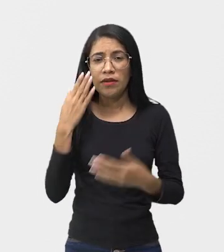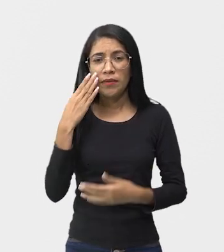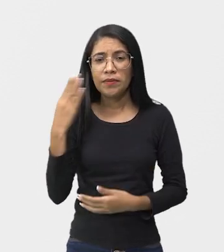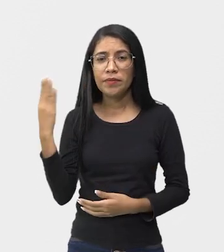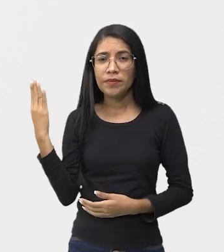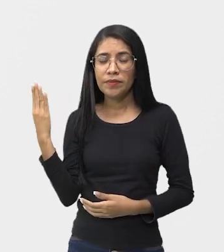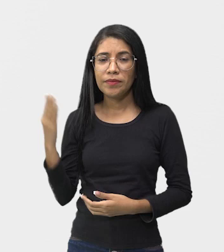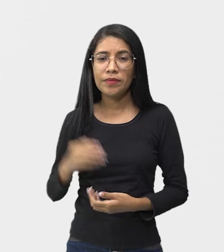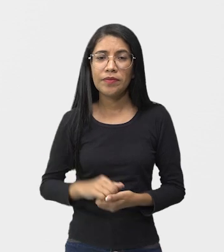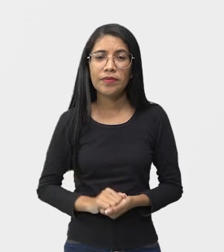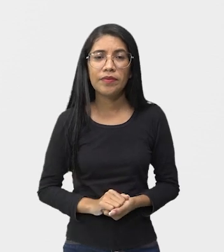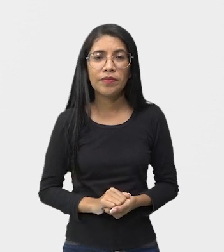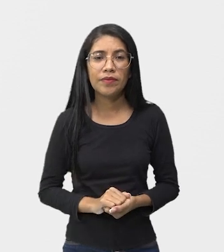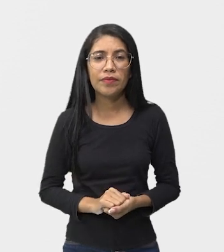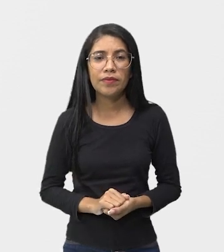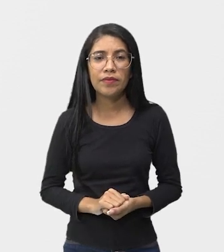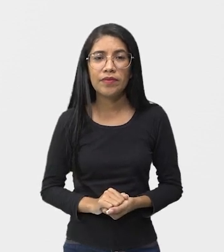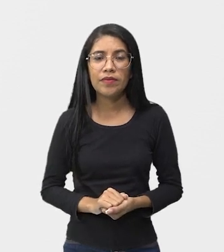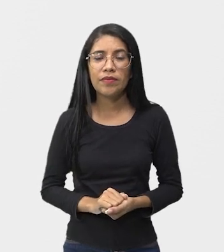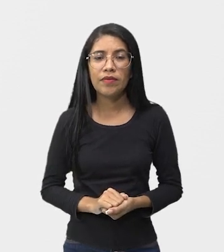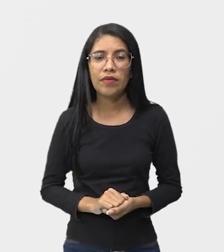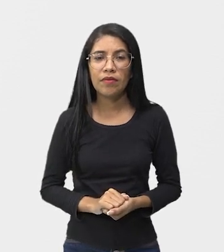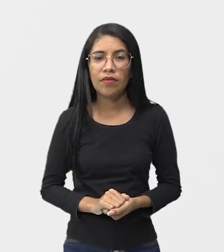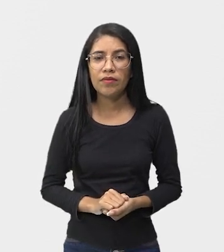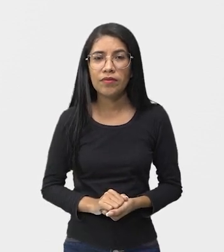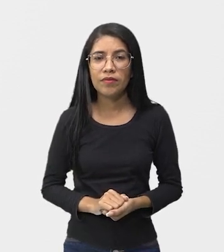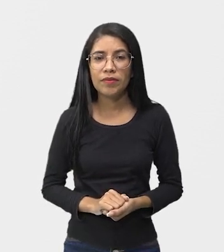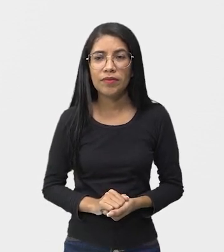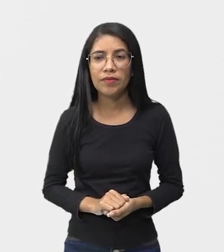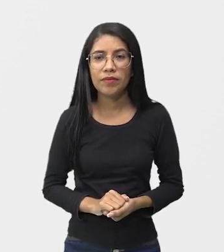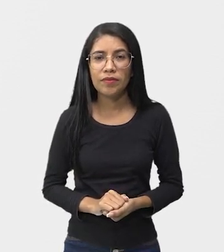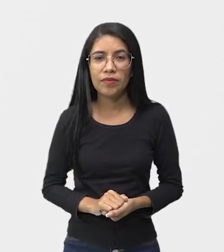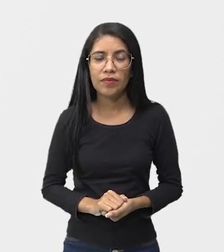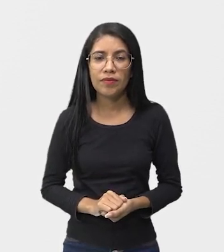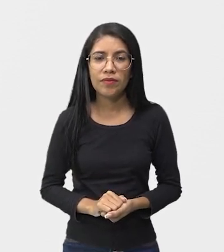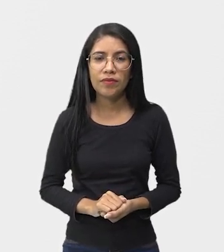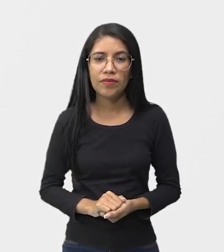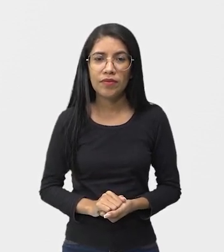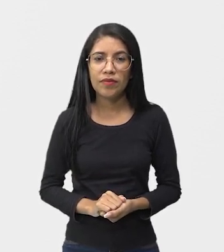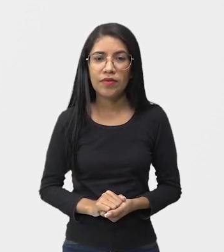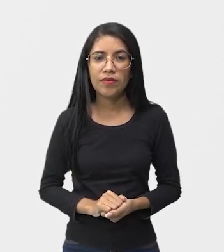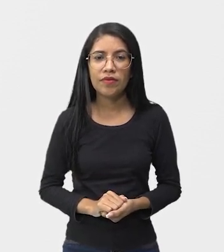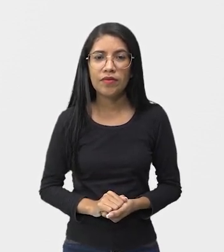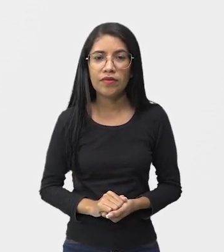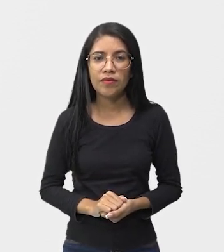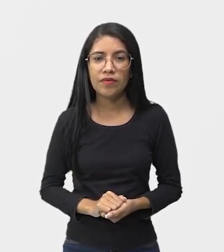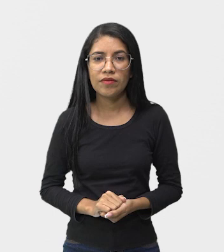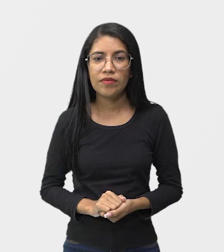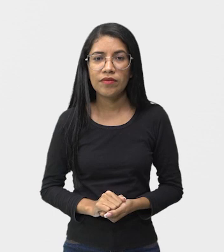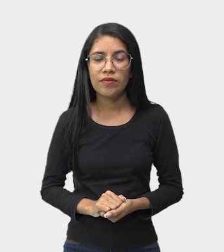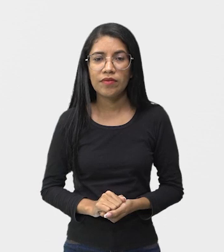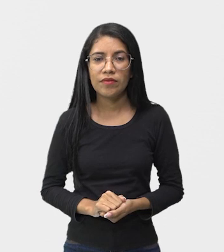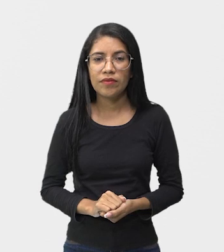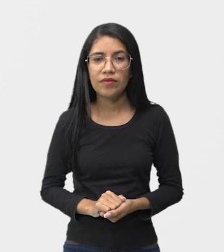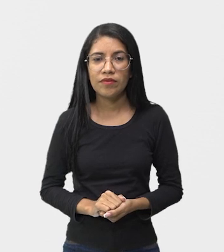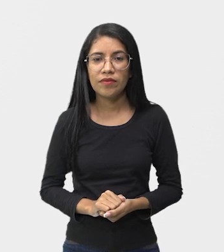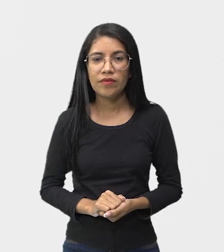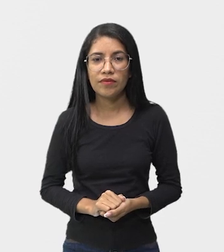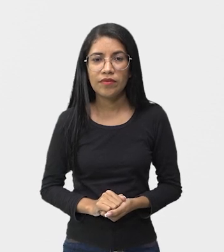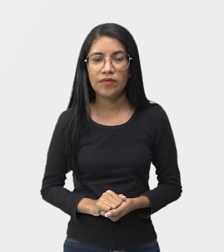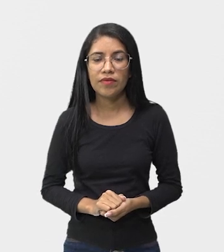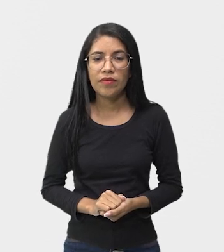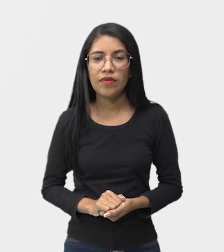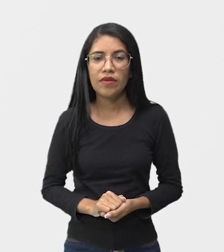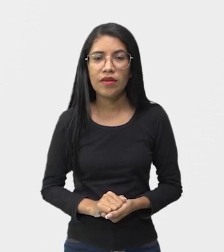são guaranis, ticunas, caianguegues, macuxis, terenas, guajará,